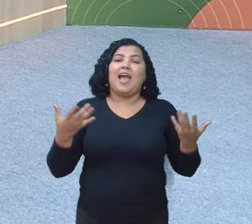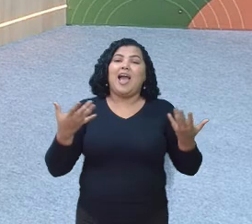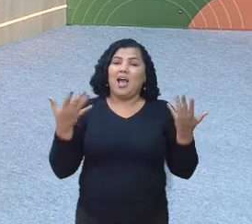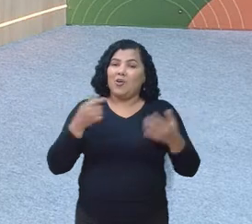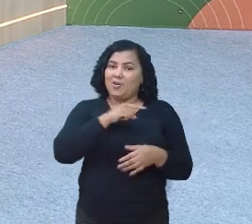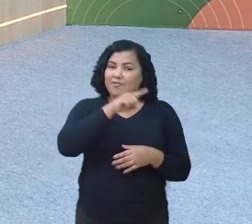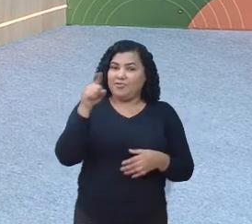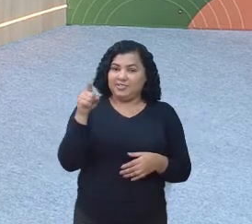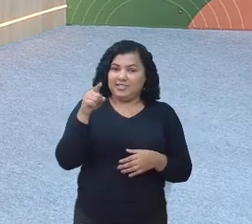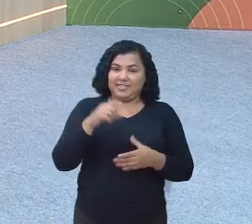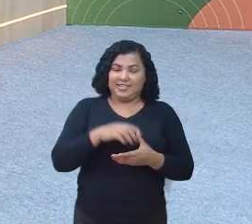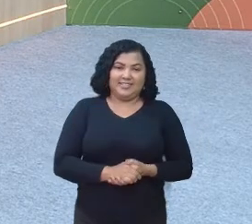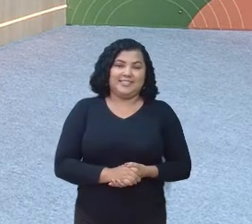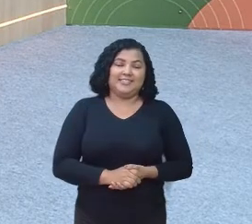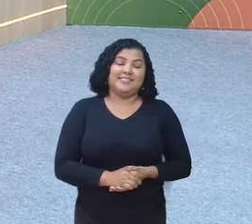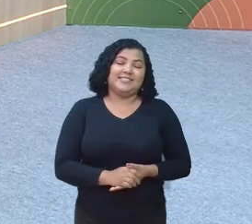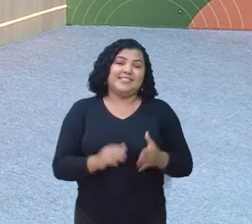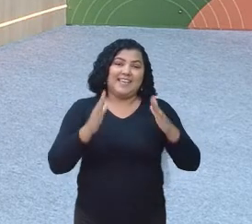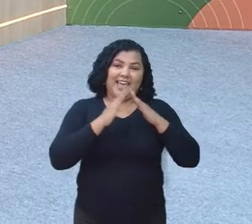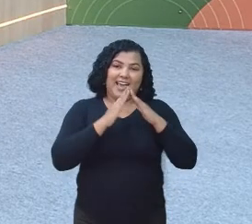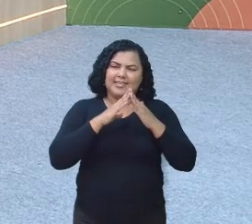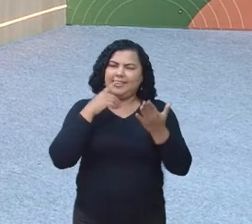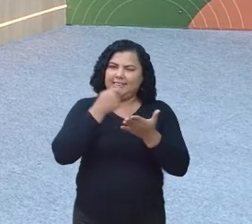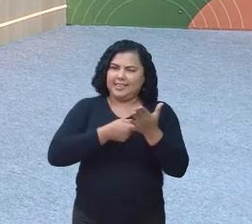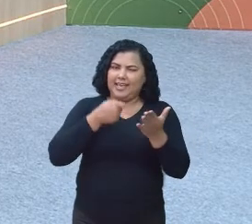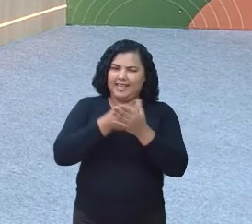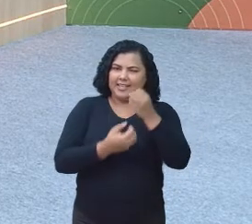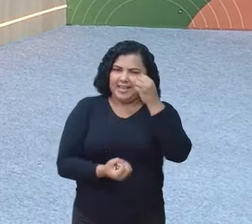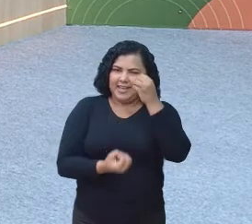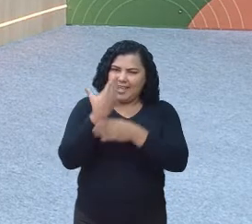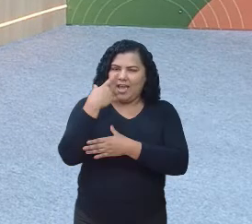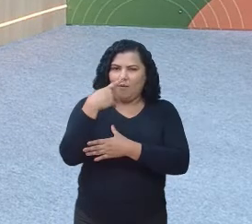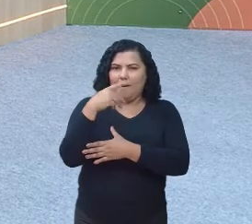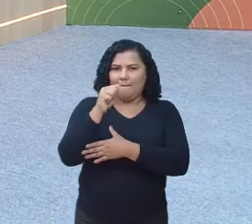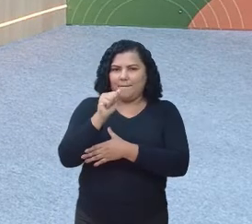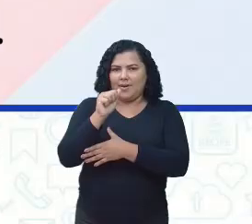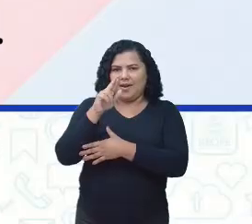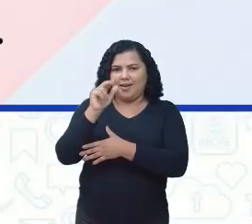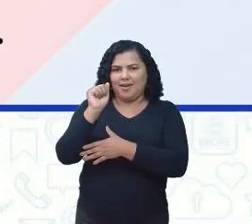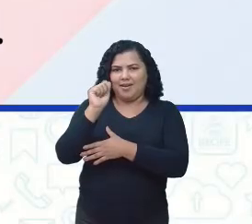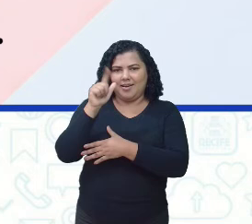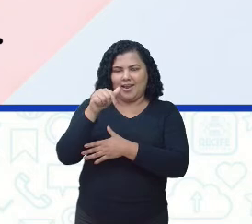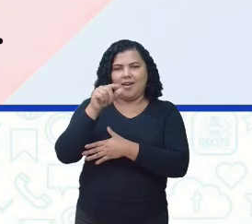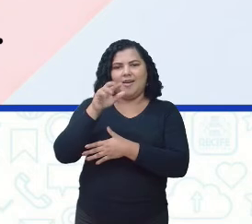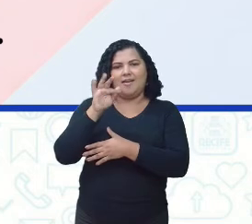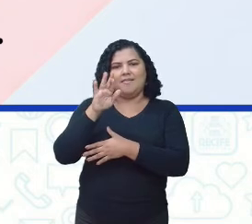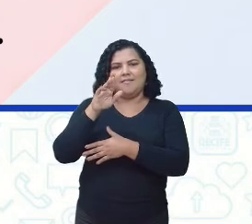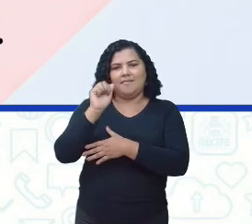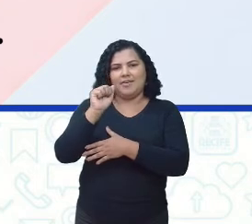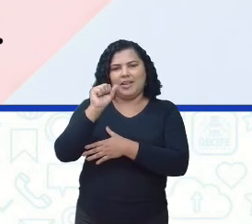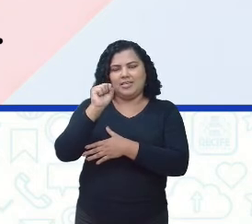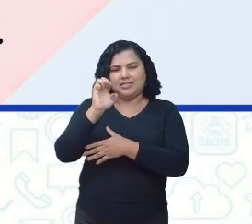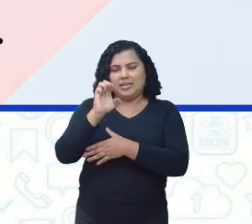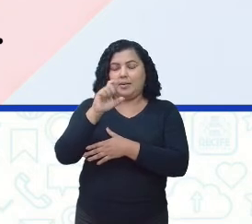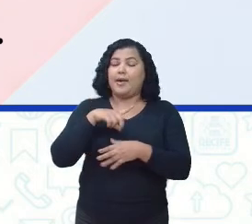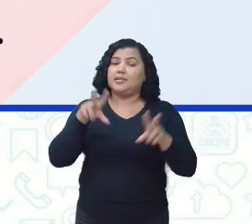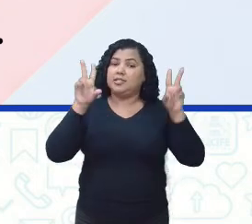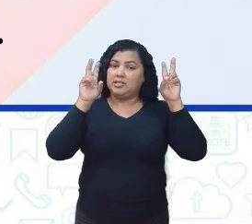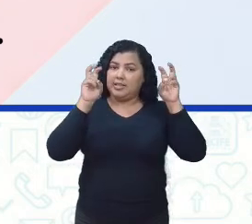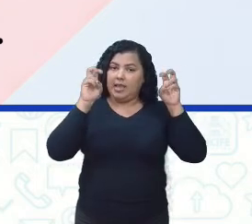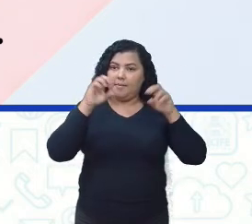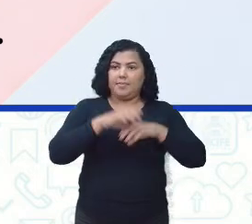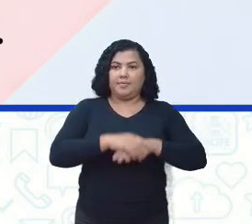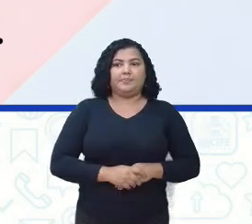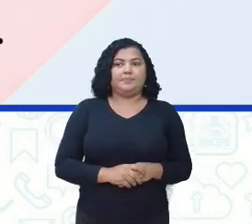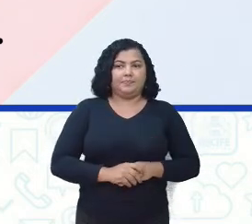vocês. Eu quero que vocês aí de casa tentem produzir uma paráfrase para esse título. O título da reportagem é A Cidade de